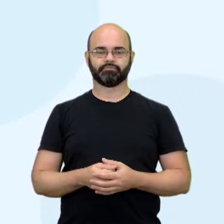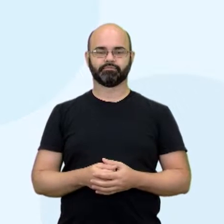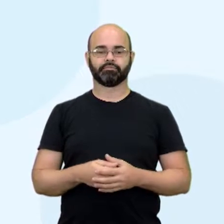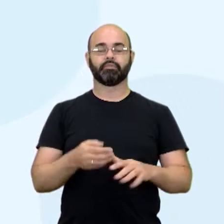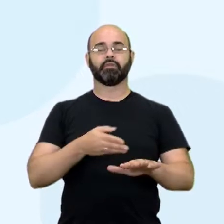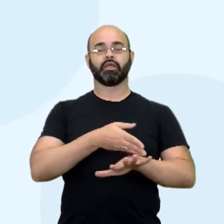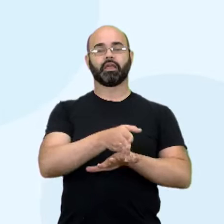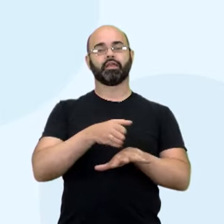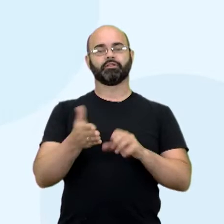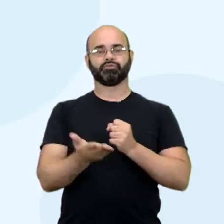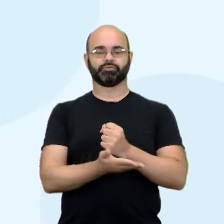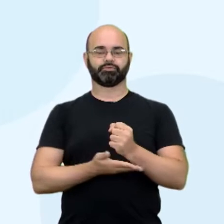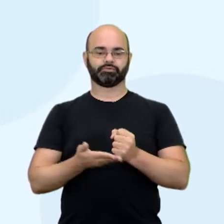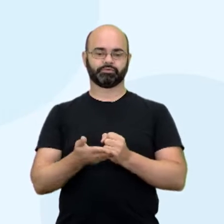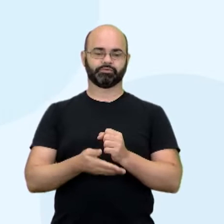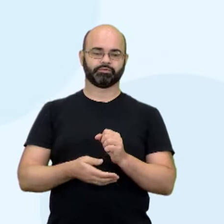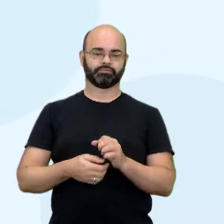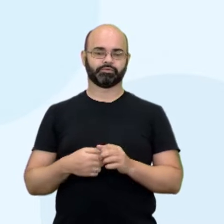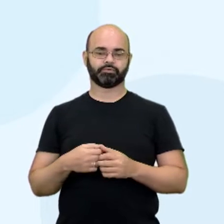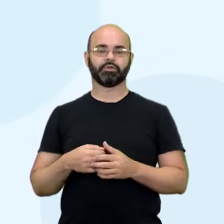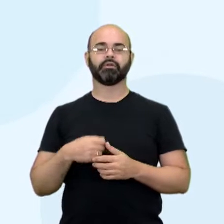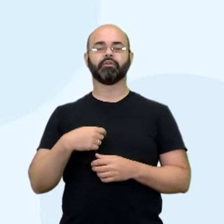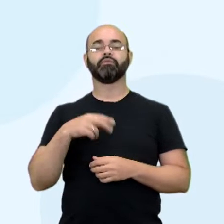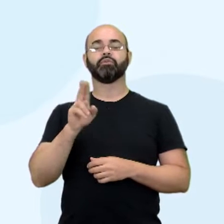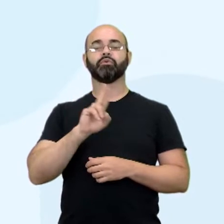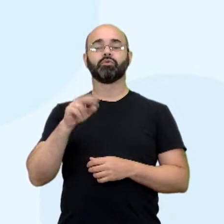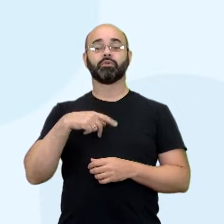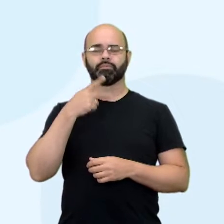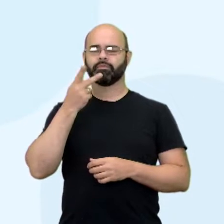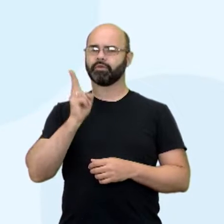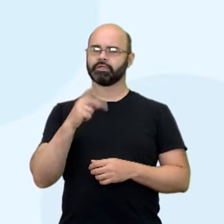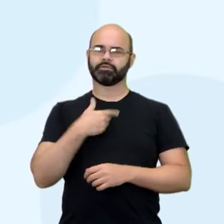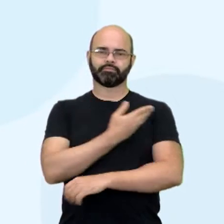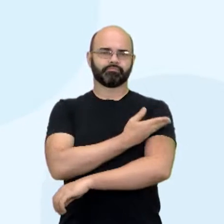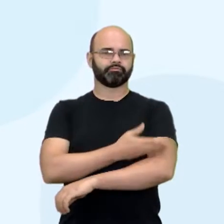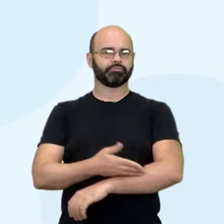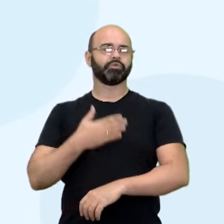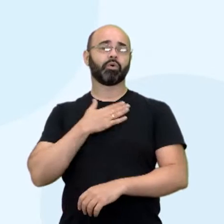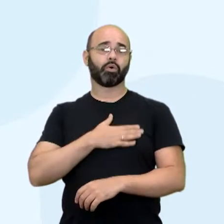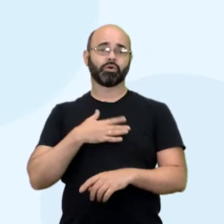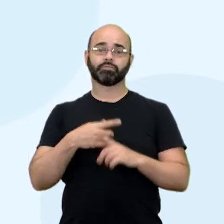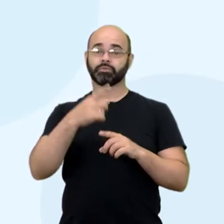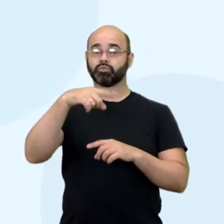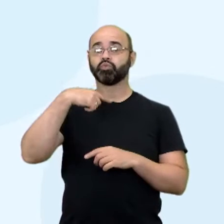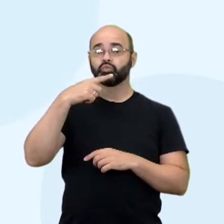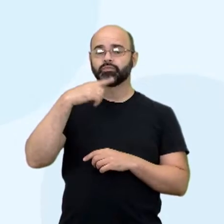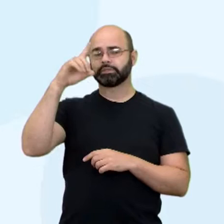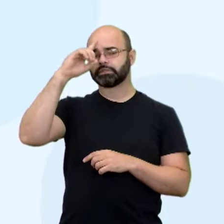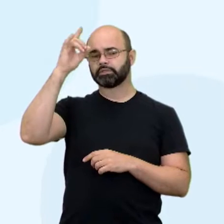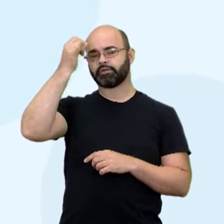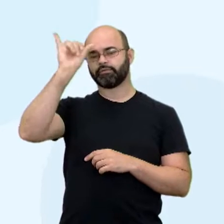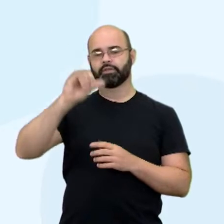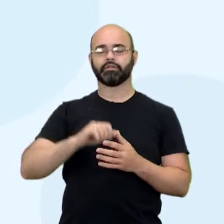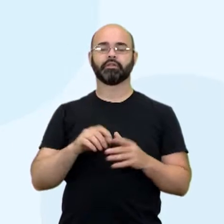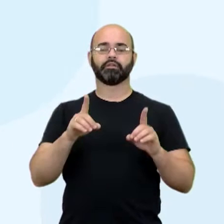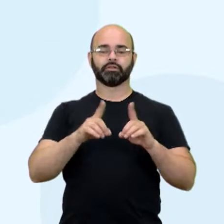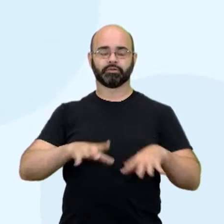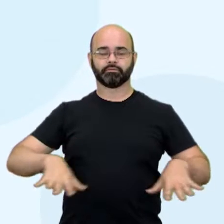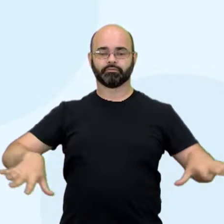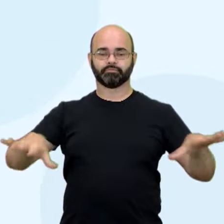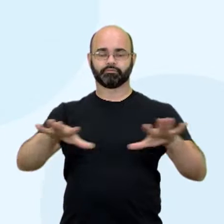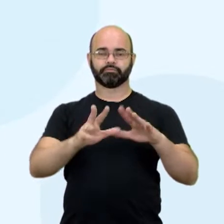lembrando aí o nome, eu sempre gosto de ficar falando o nome, repetindo, né, para não ter dúvidas. Nós temos aí a demografia e investigação